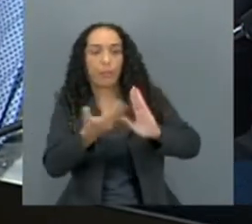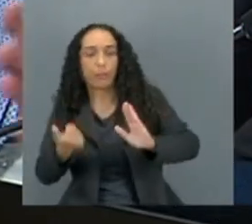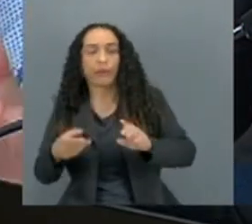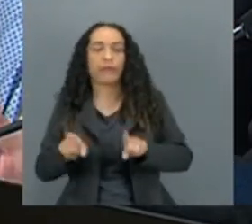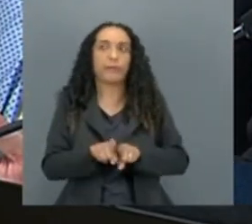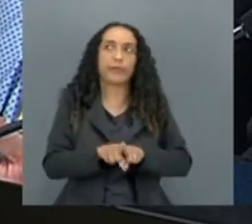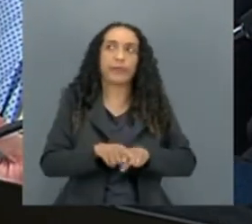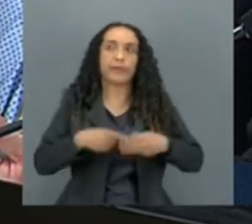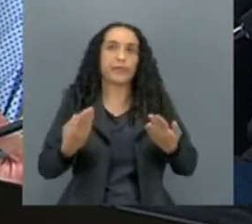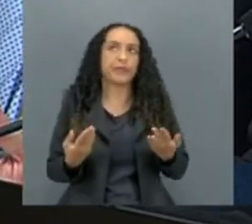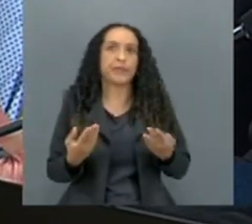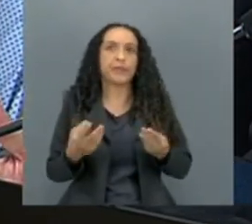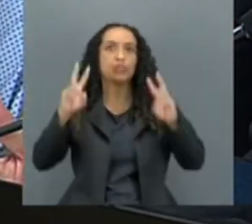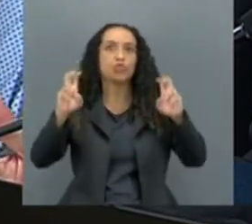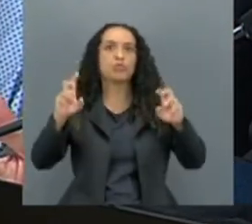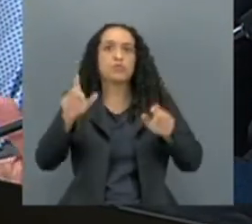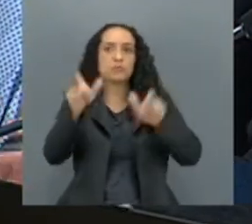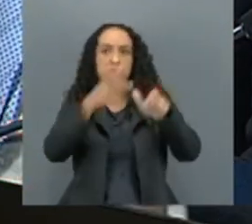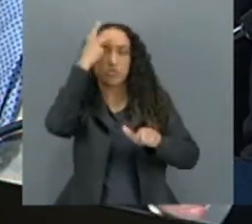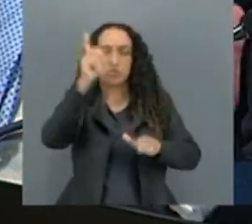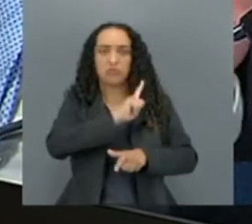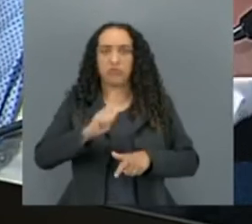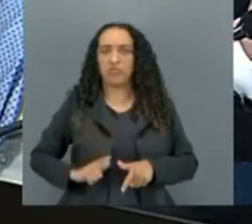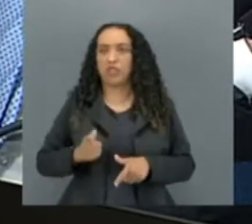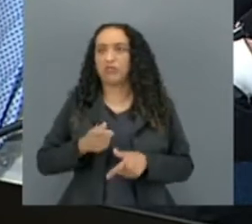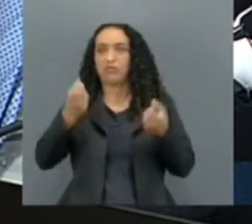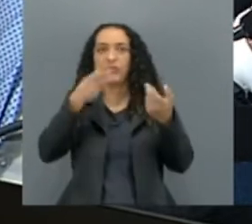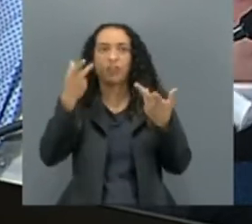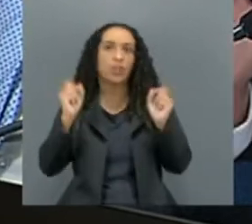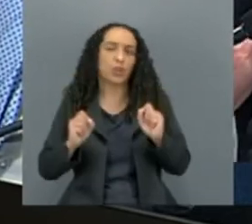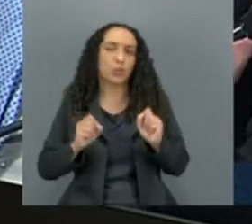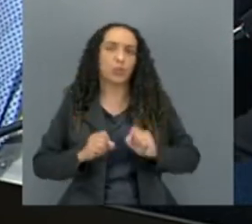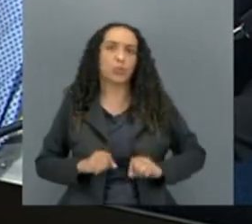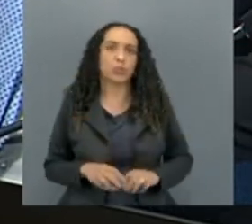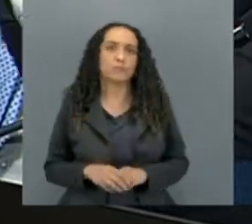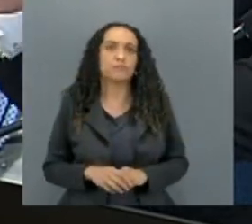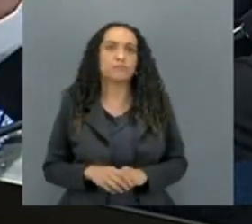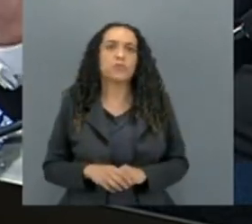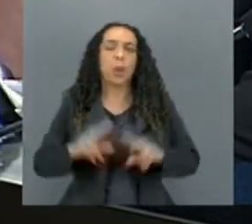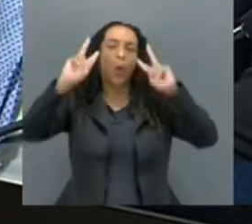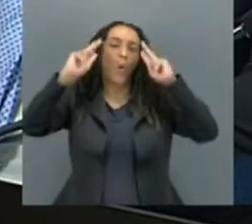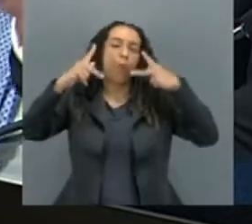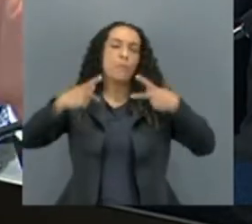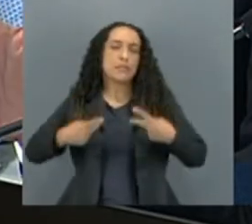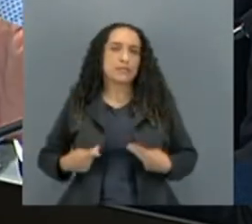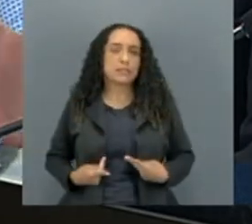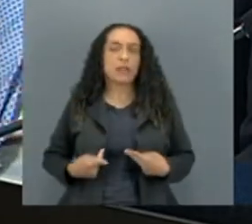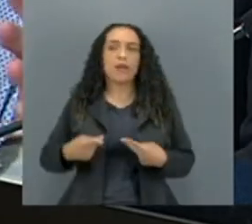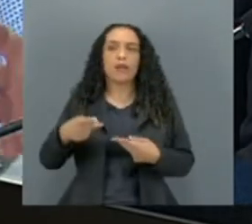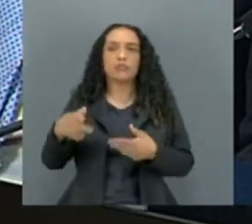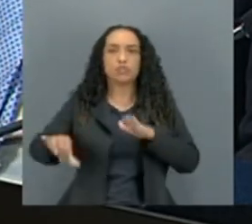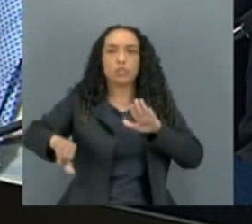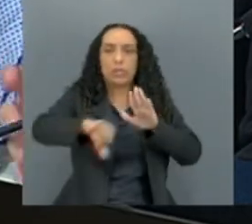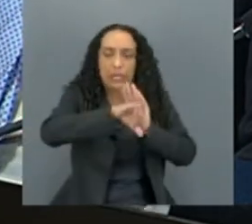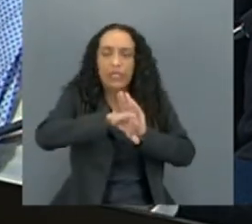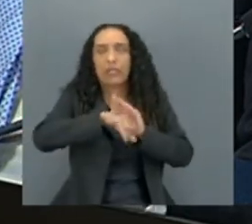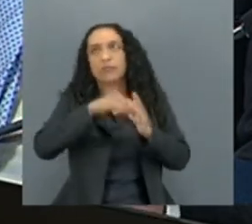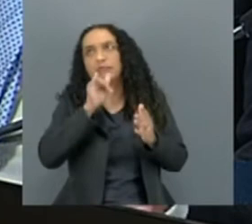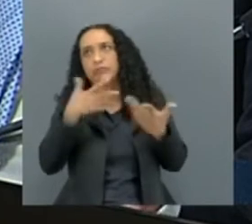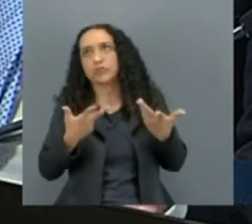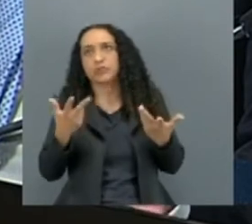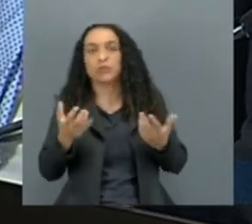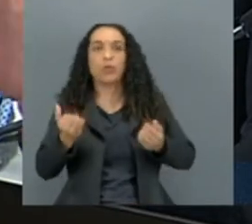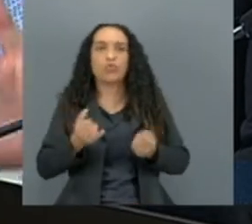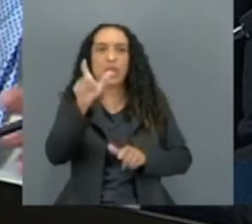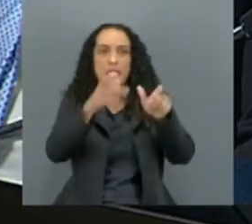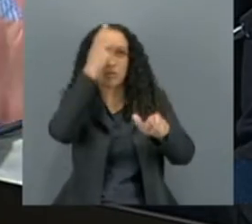conversa de governistas falando em uma humanização de crimes, né? Como se hoje